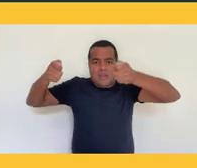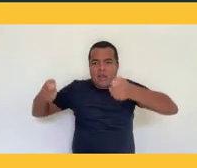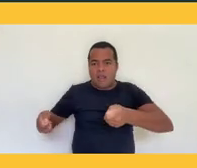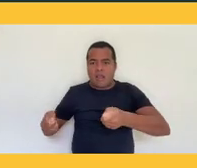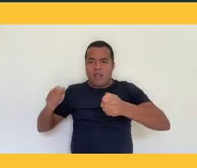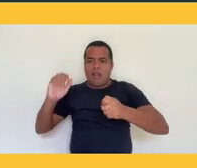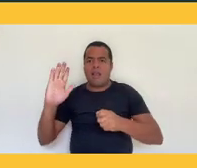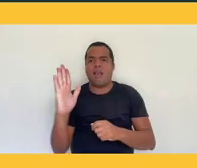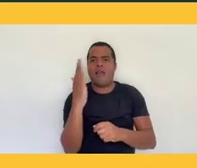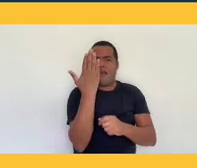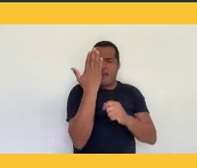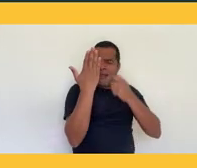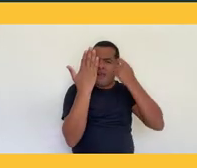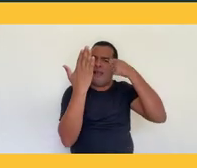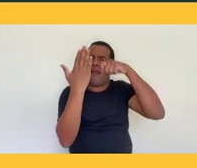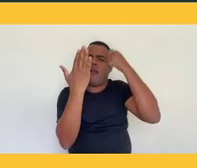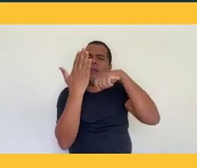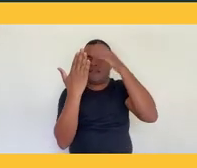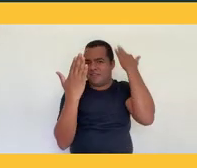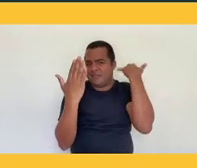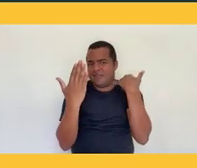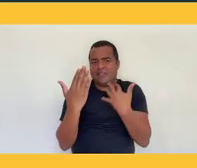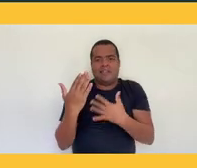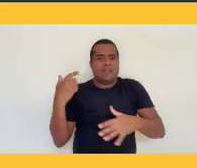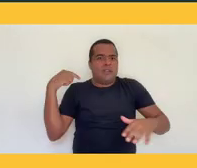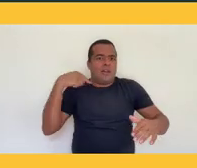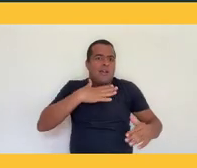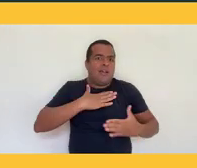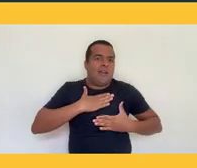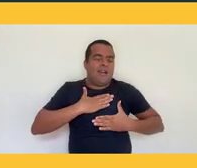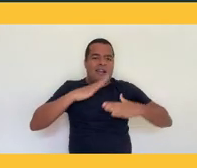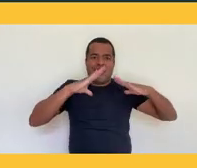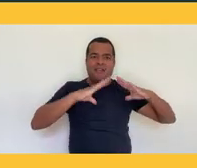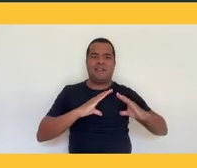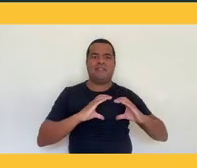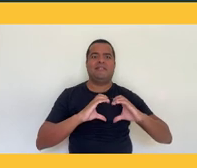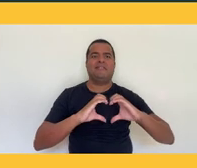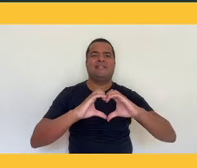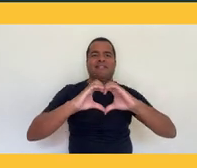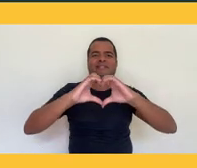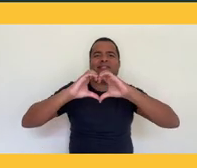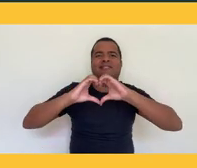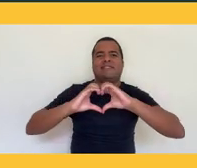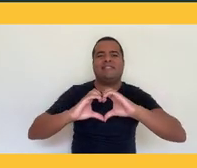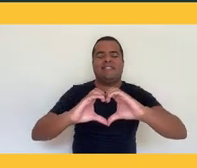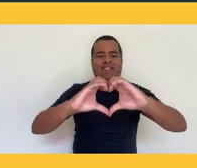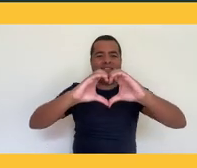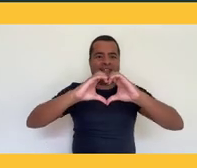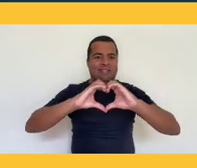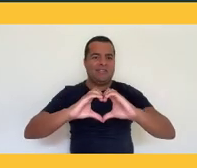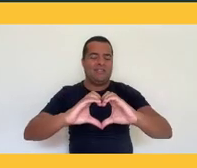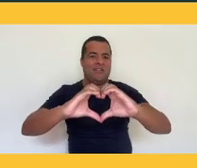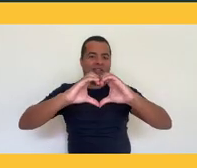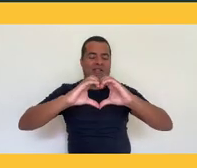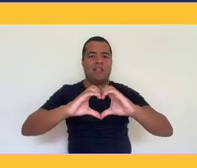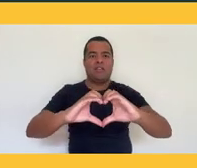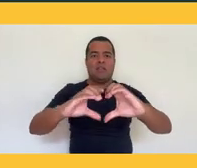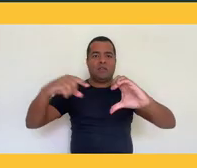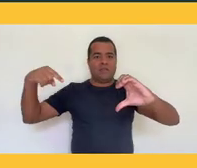Cabe até o meu amor. Essa é a última oração pra salvar seu